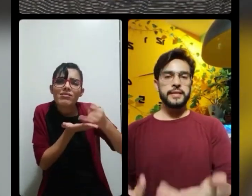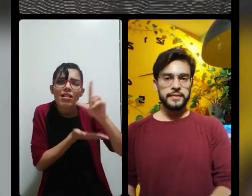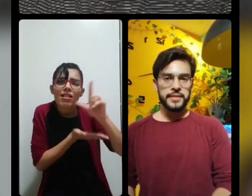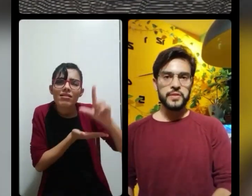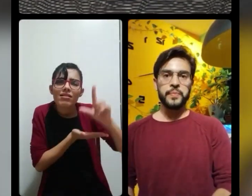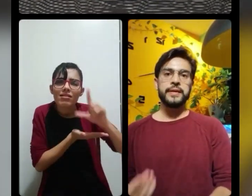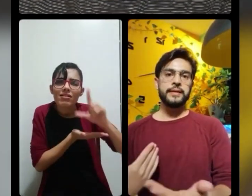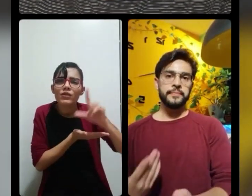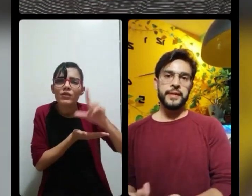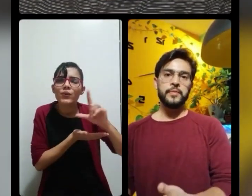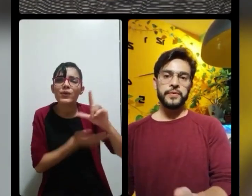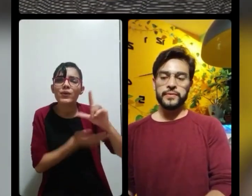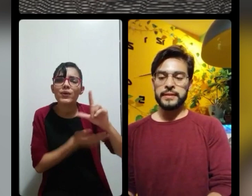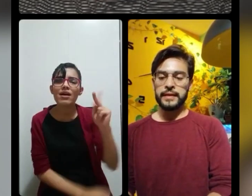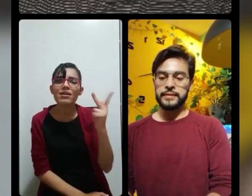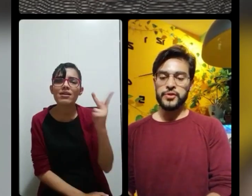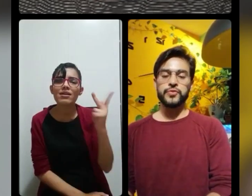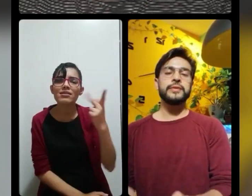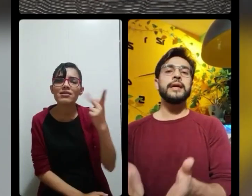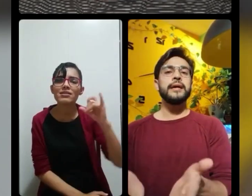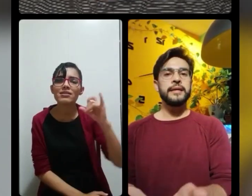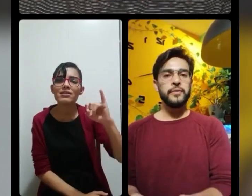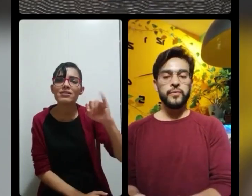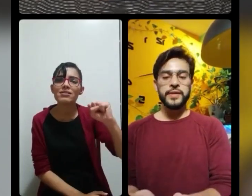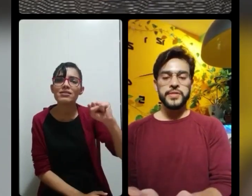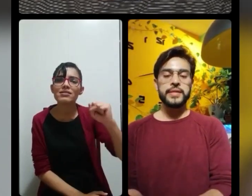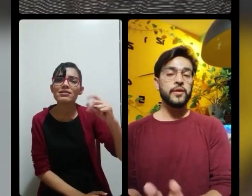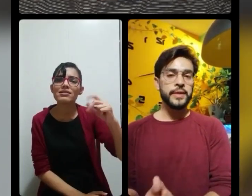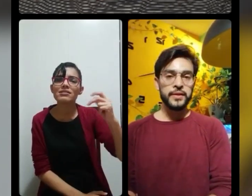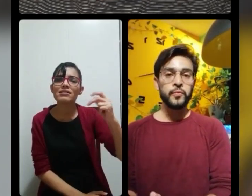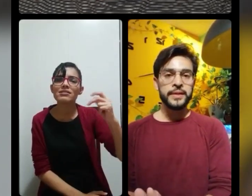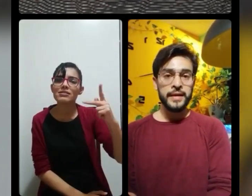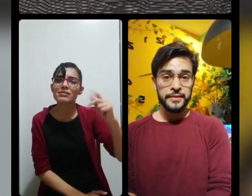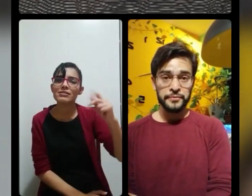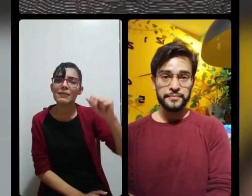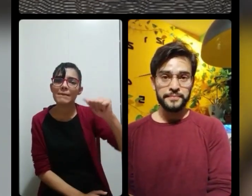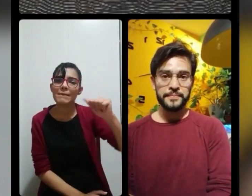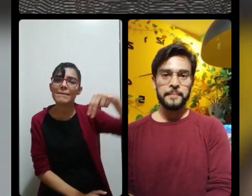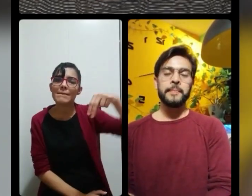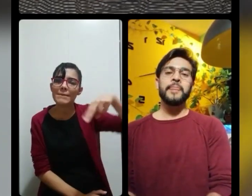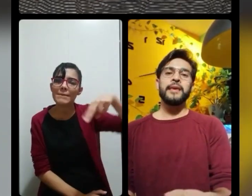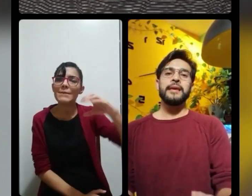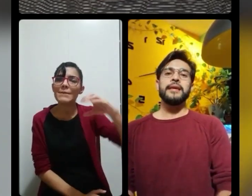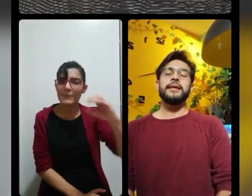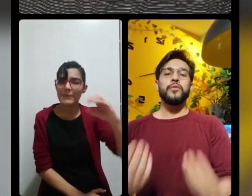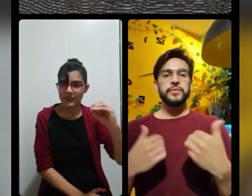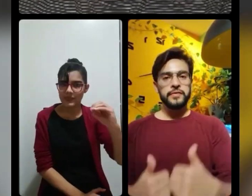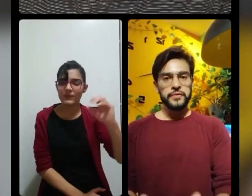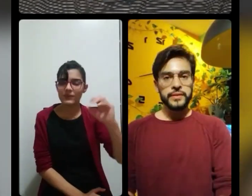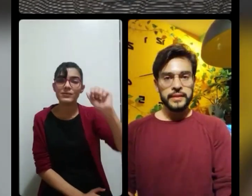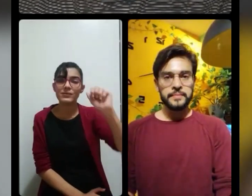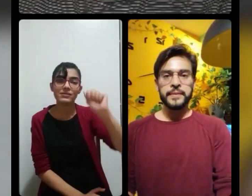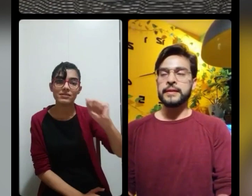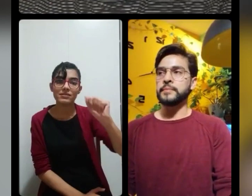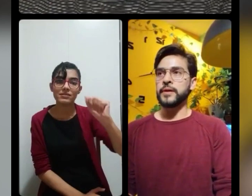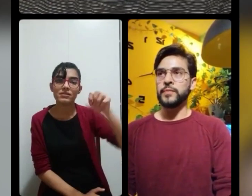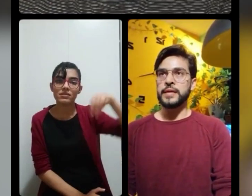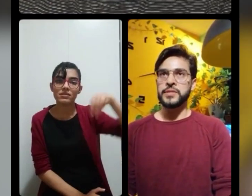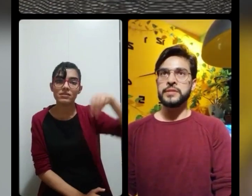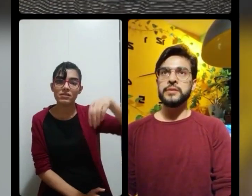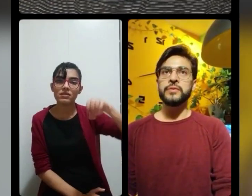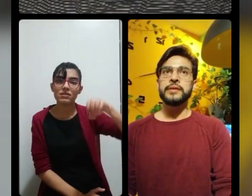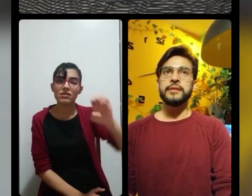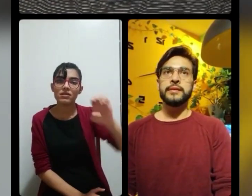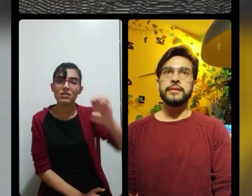E nessa disciplina, pela oportunidade de estudar, eu conheci a obra de Rubem Dario. Quando eu voltei para